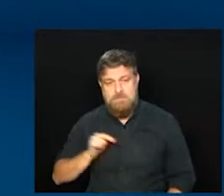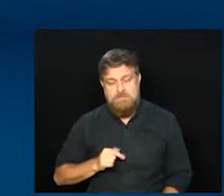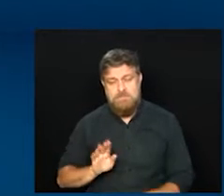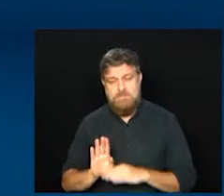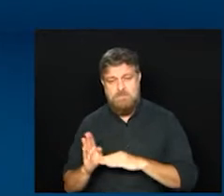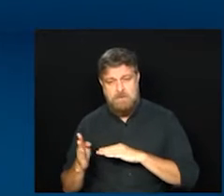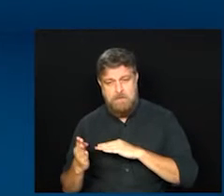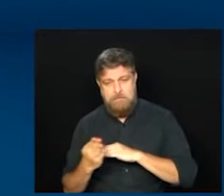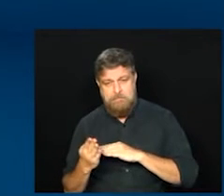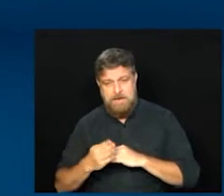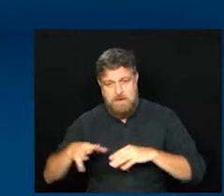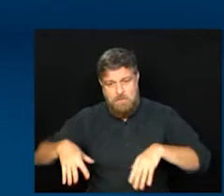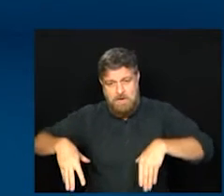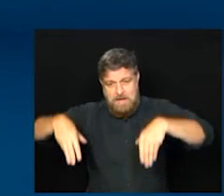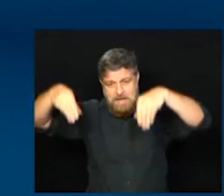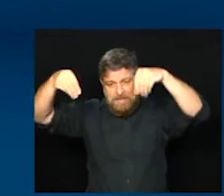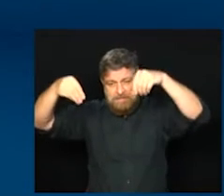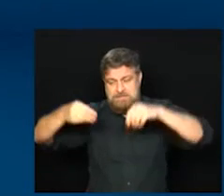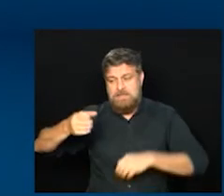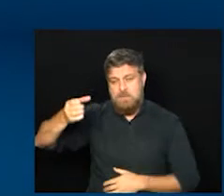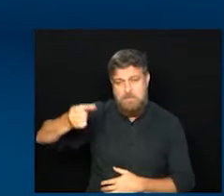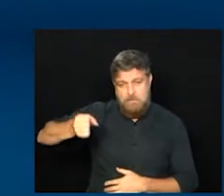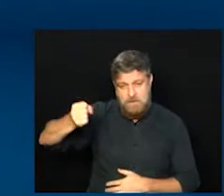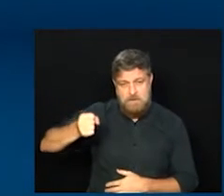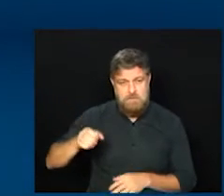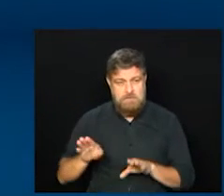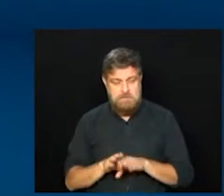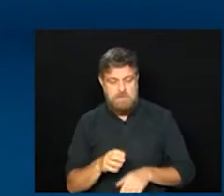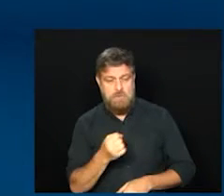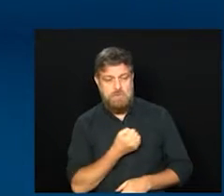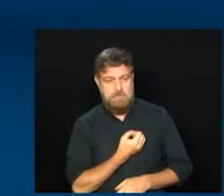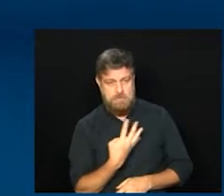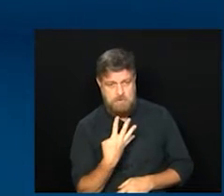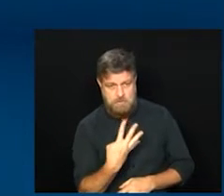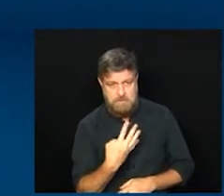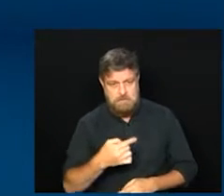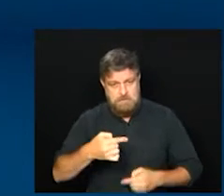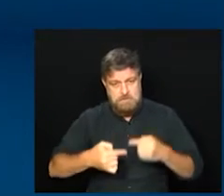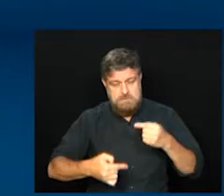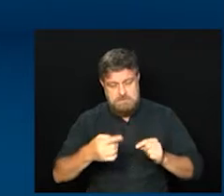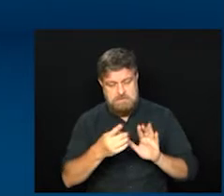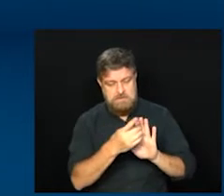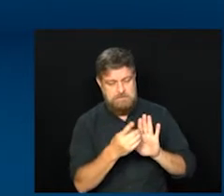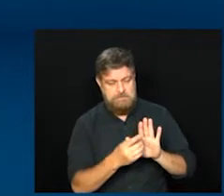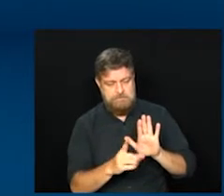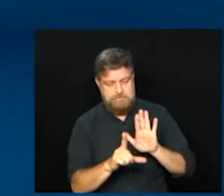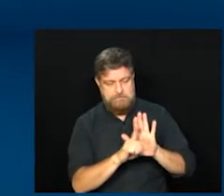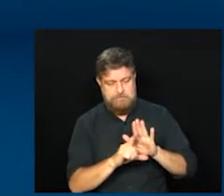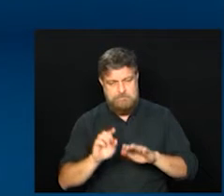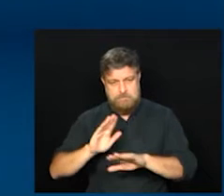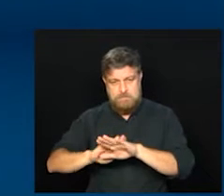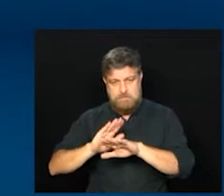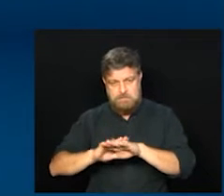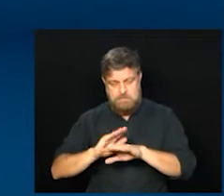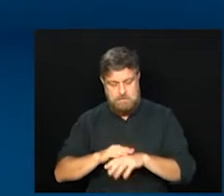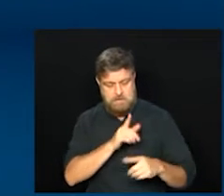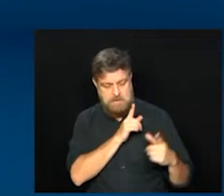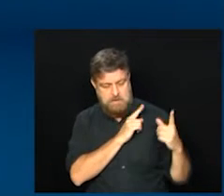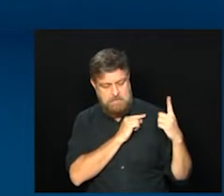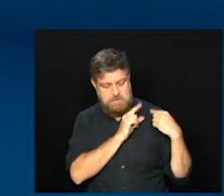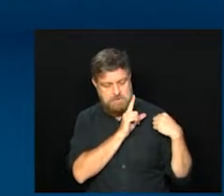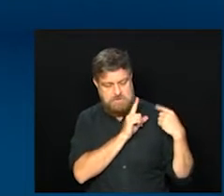na Vila Castelo Branco. O item 4 é em turno único de discussão, um projeto de autoria do vereador Major Jaime,